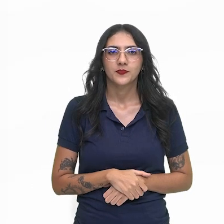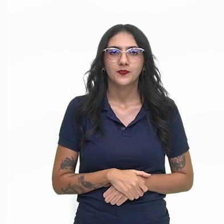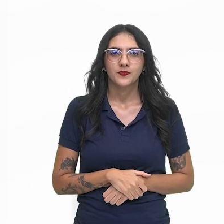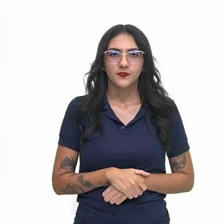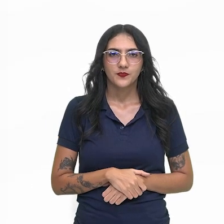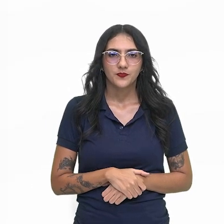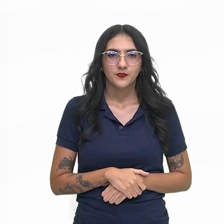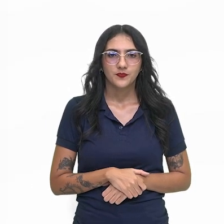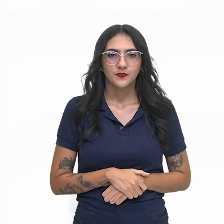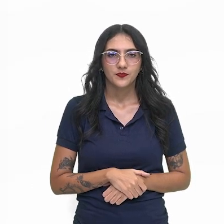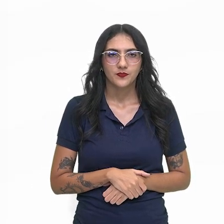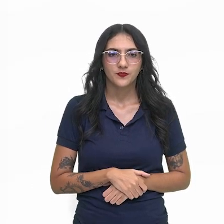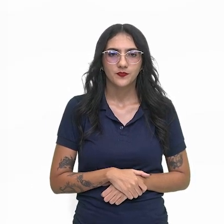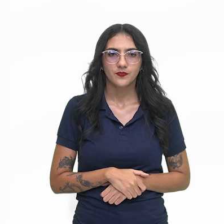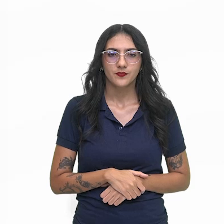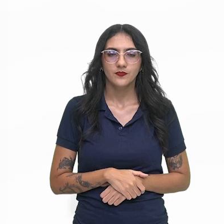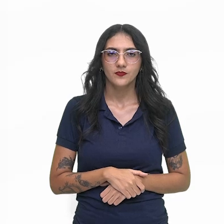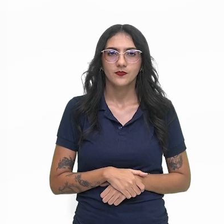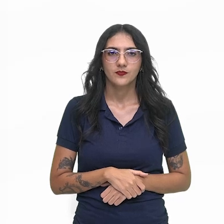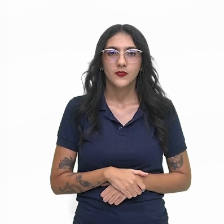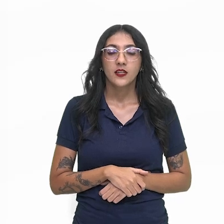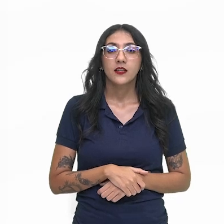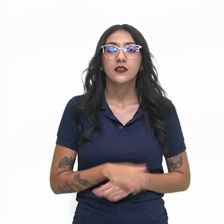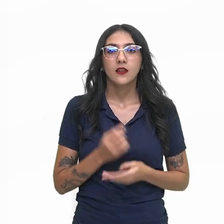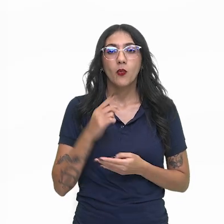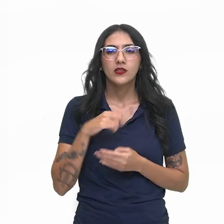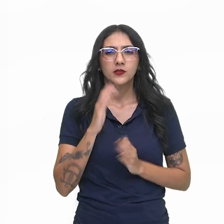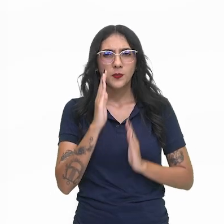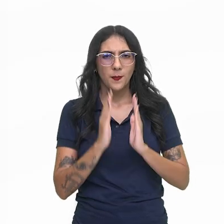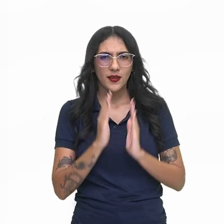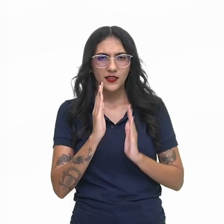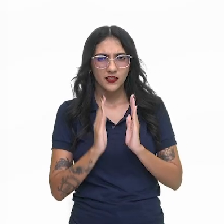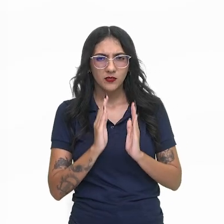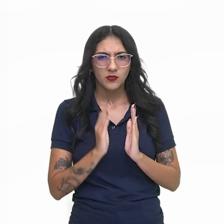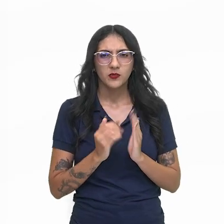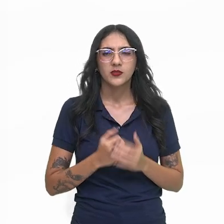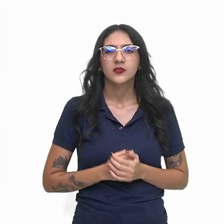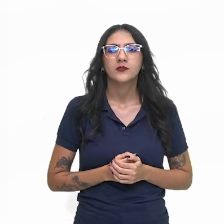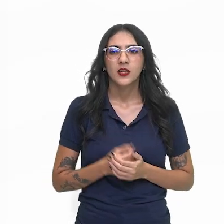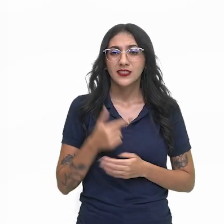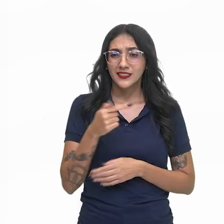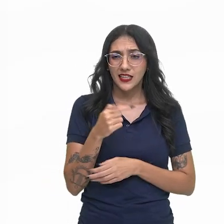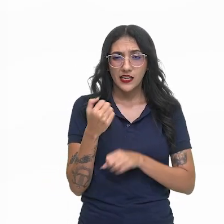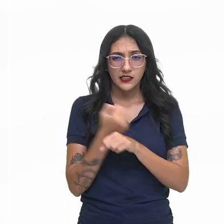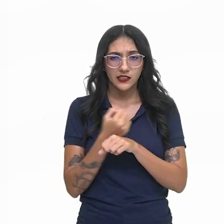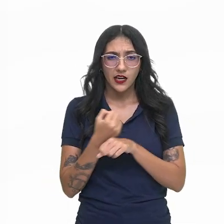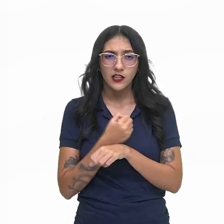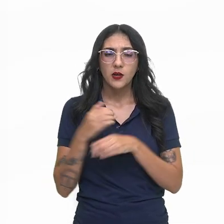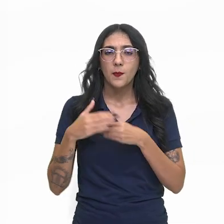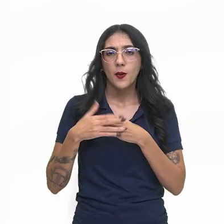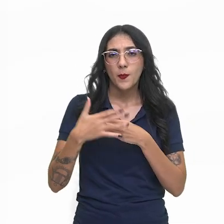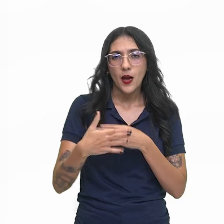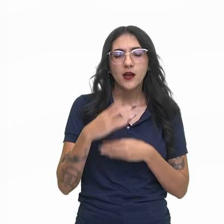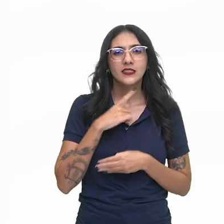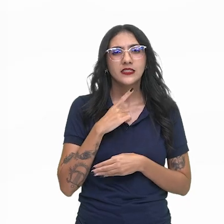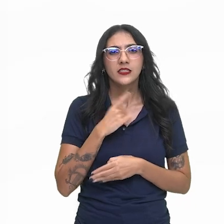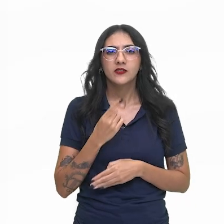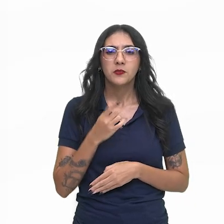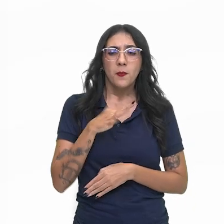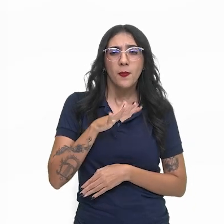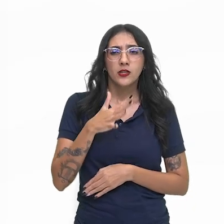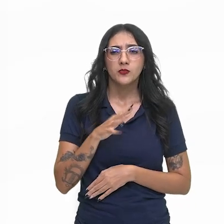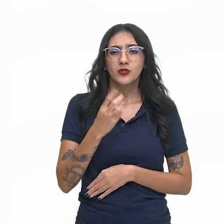Estima-se que seus 7 anos de duração, em seus 7 anos, né, cerca de 30